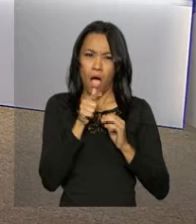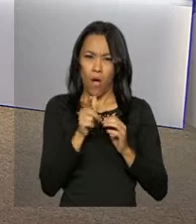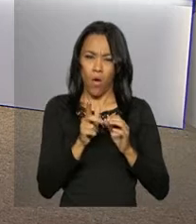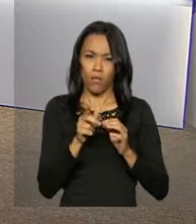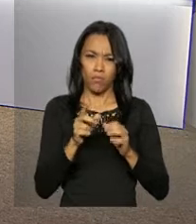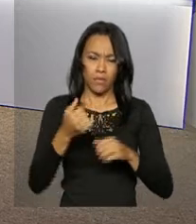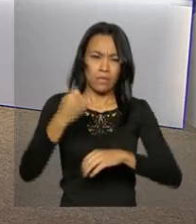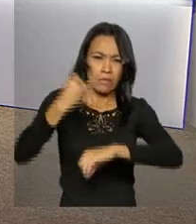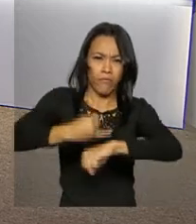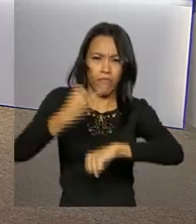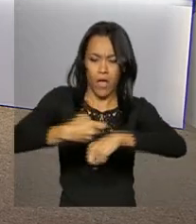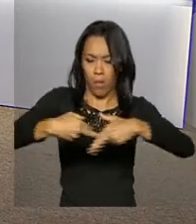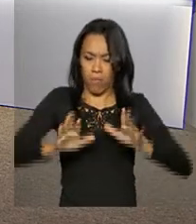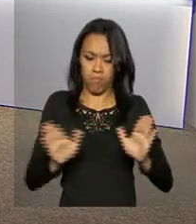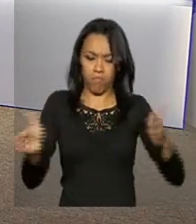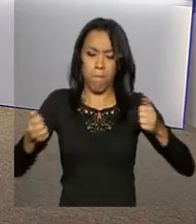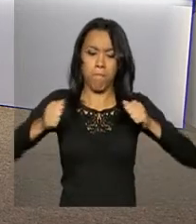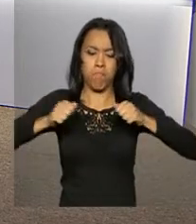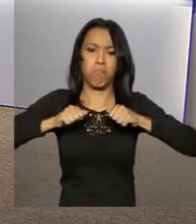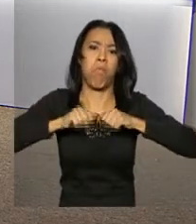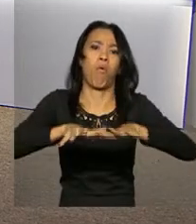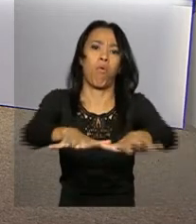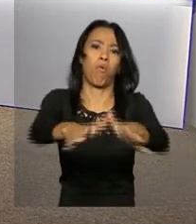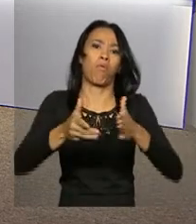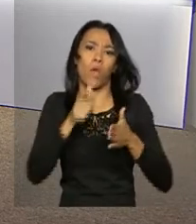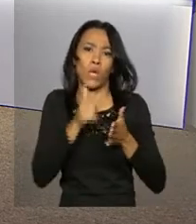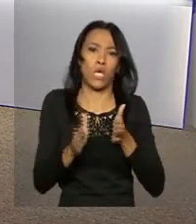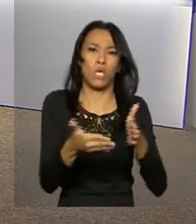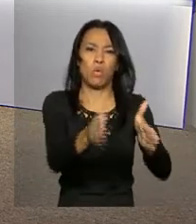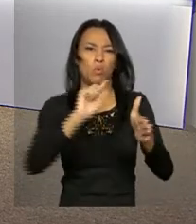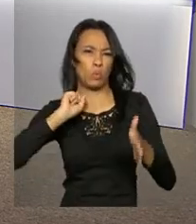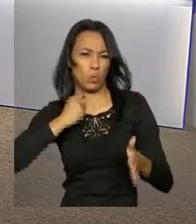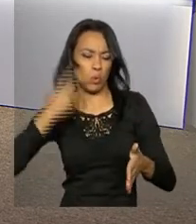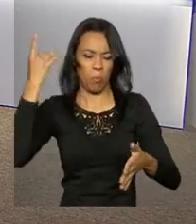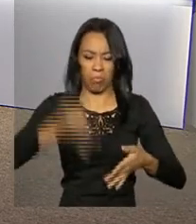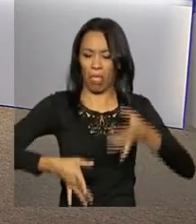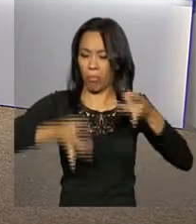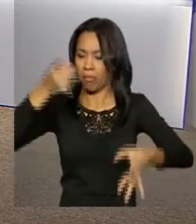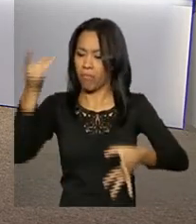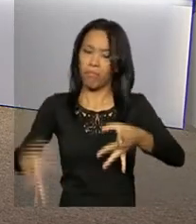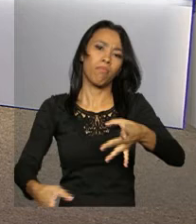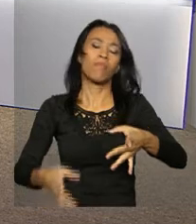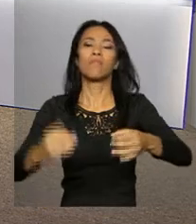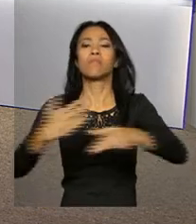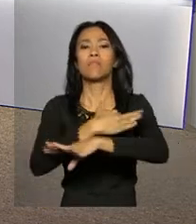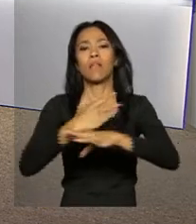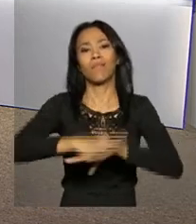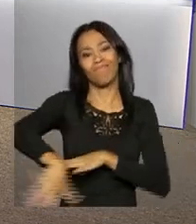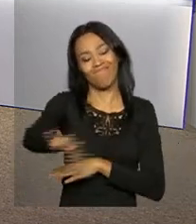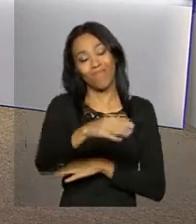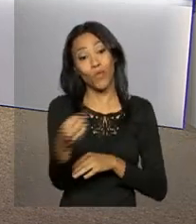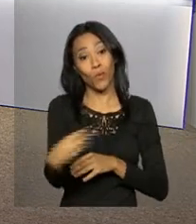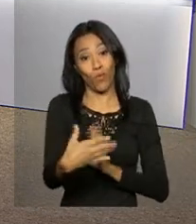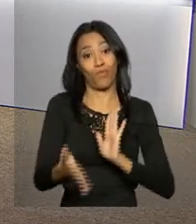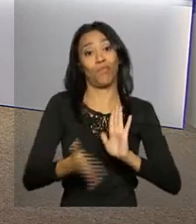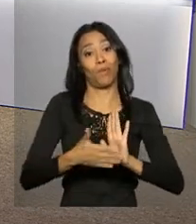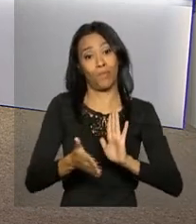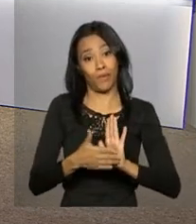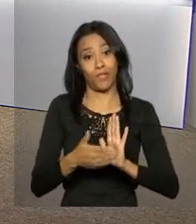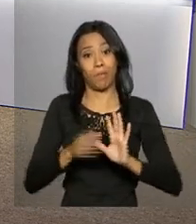15 mortos além de danos ambientais ao rio doce e ao litoral do espírito santo apresentou ontem um novo plano de recuperação